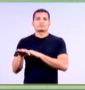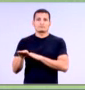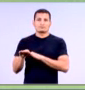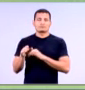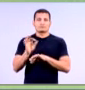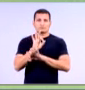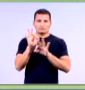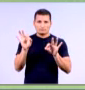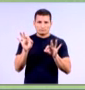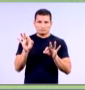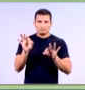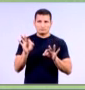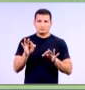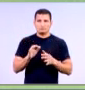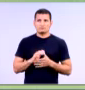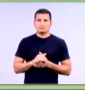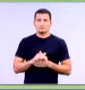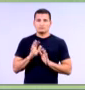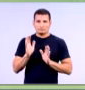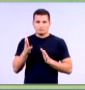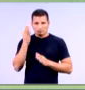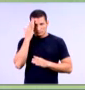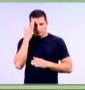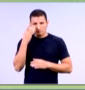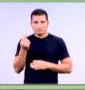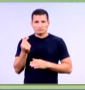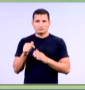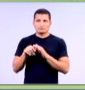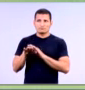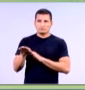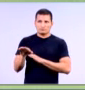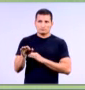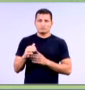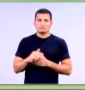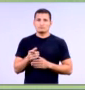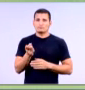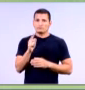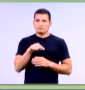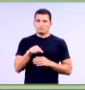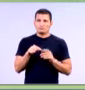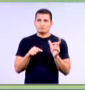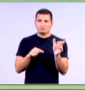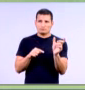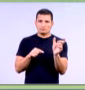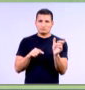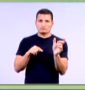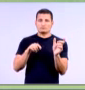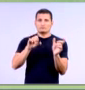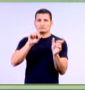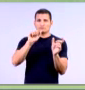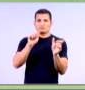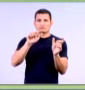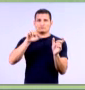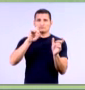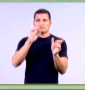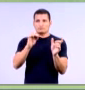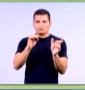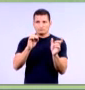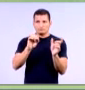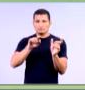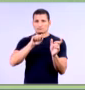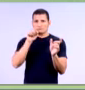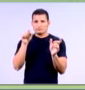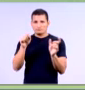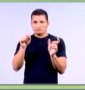Ótimo. Sabendo o valor do meu depósito, o meu saldo do objeto vai receber o saldo que eu tinha antes,